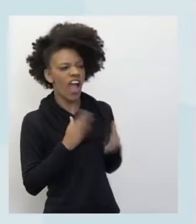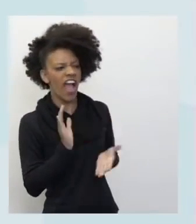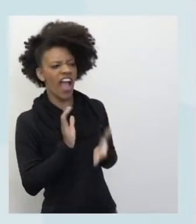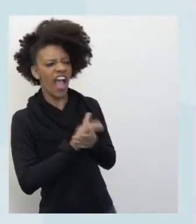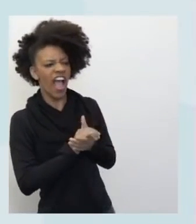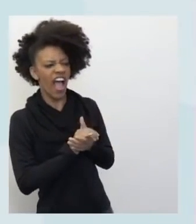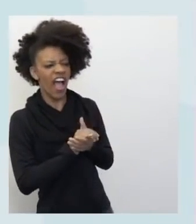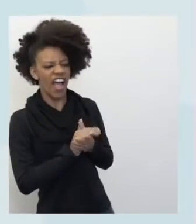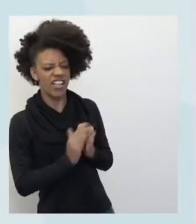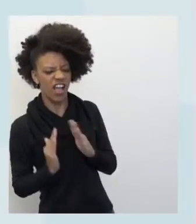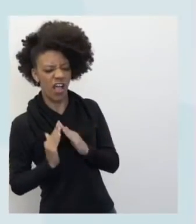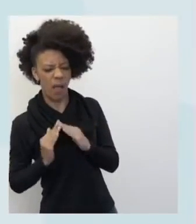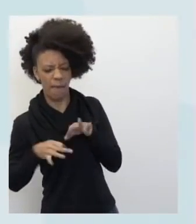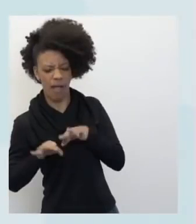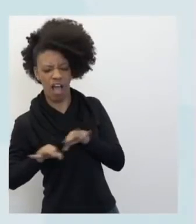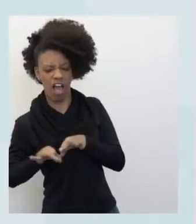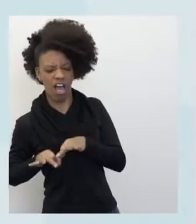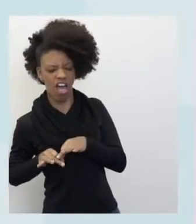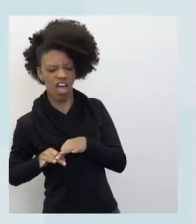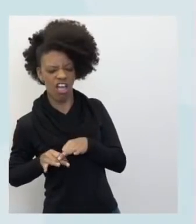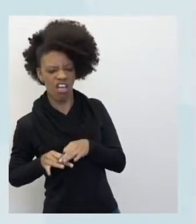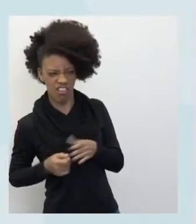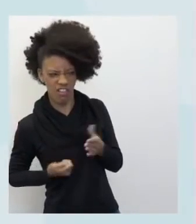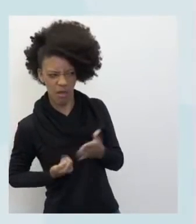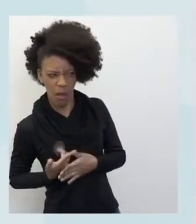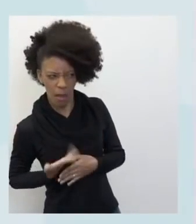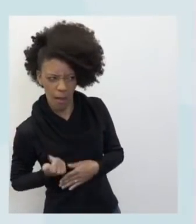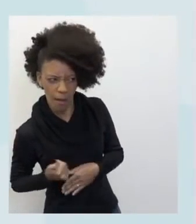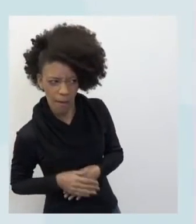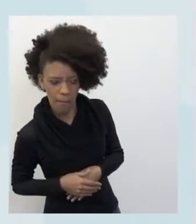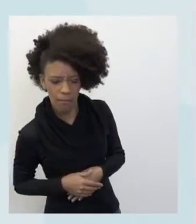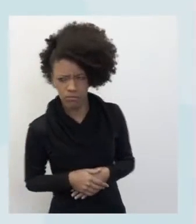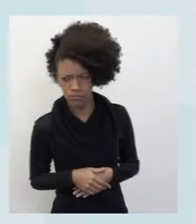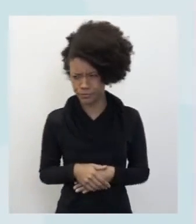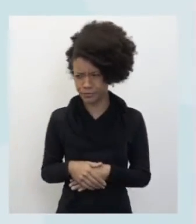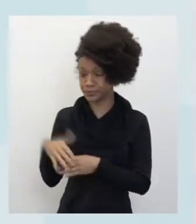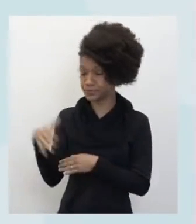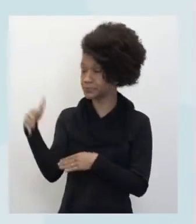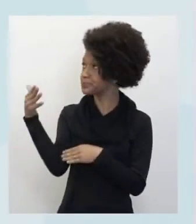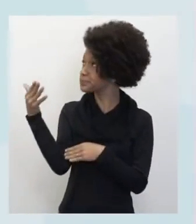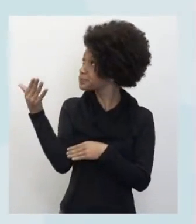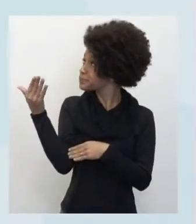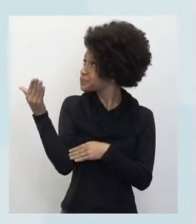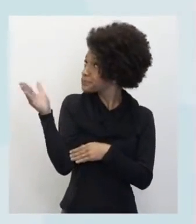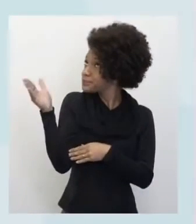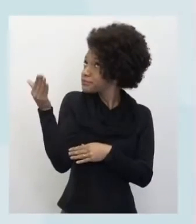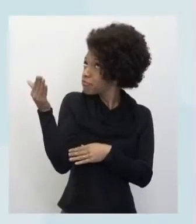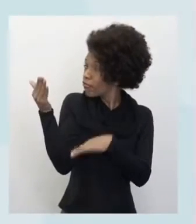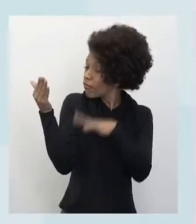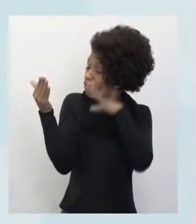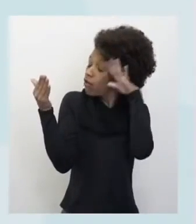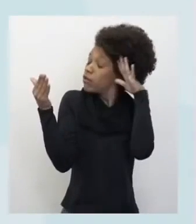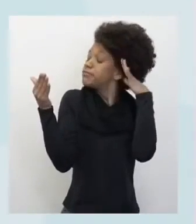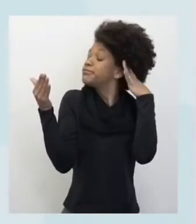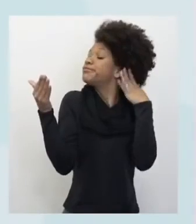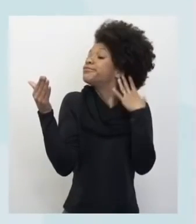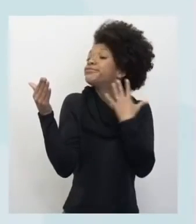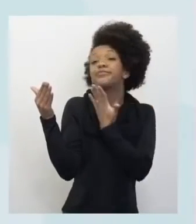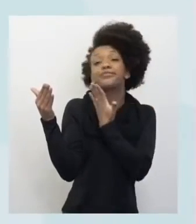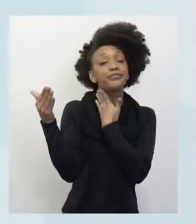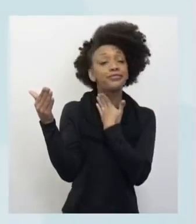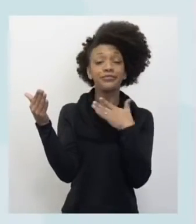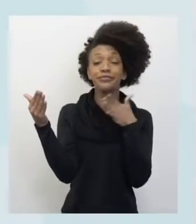comida, roupa lavada, topa?" Yara faz a egípcia. Continua se admirando no espelho